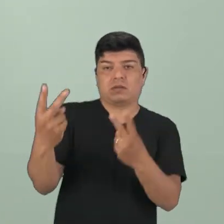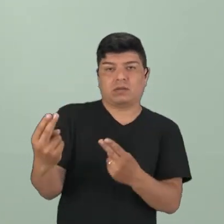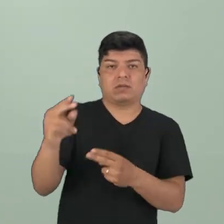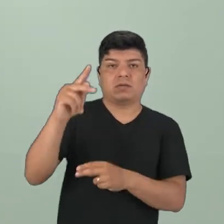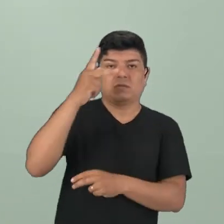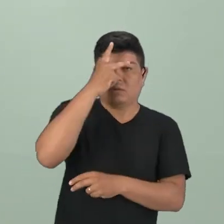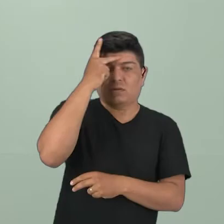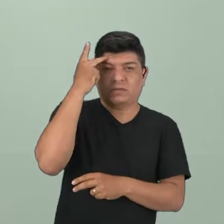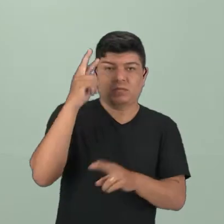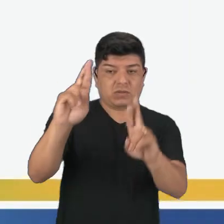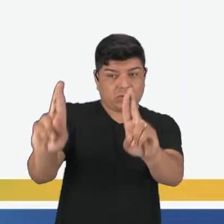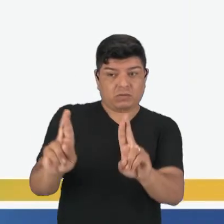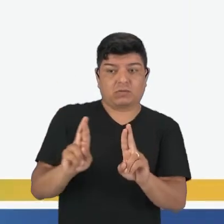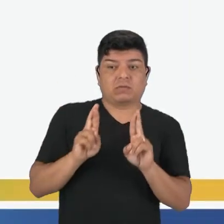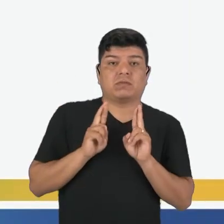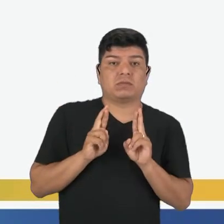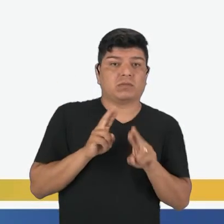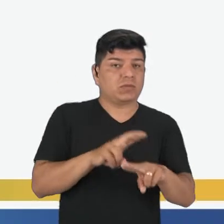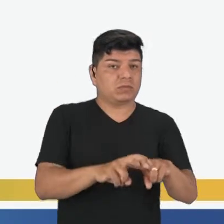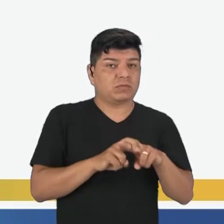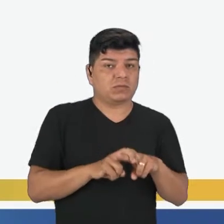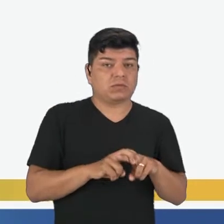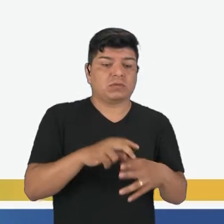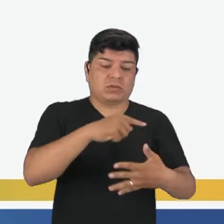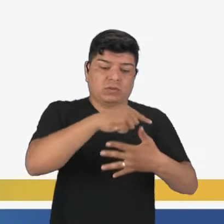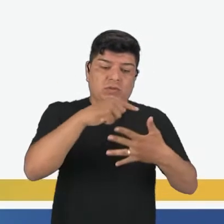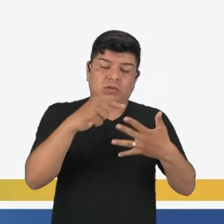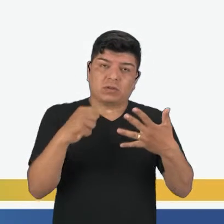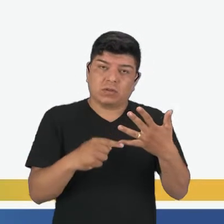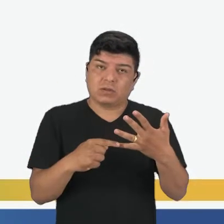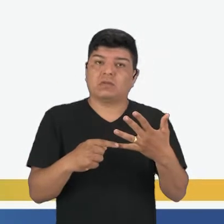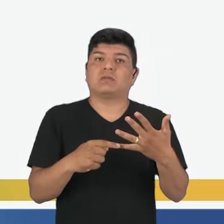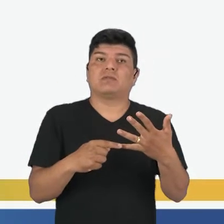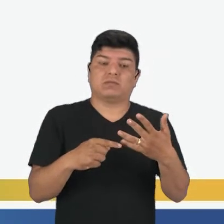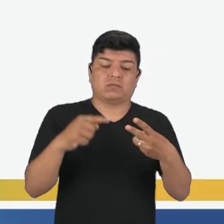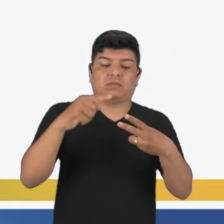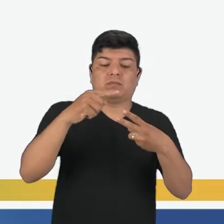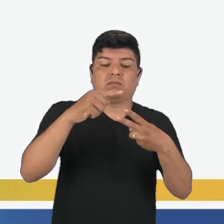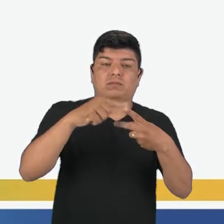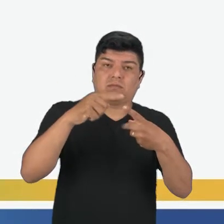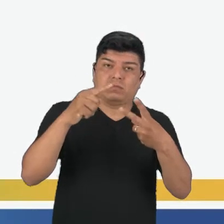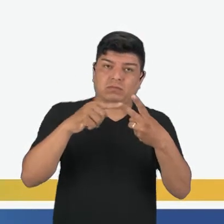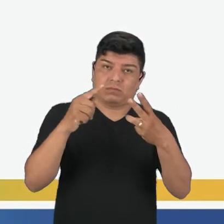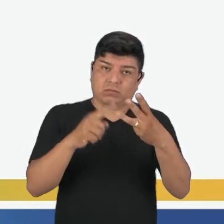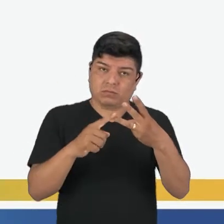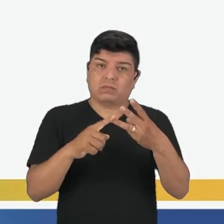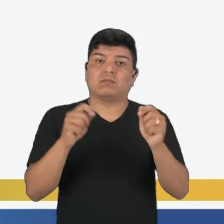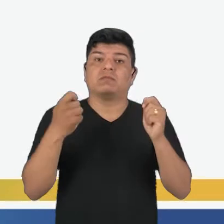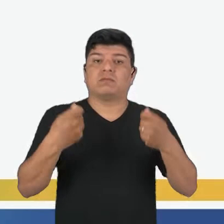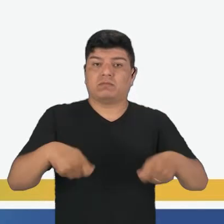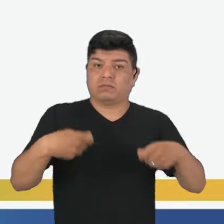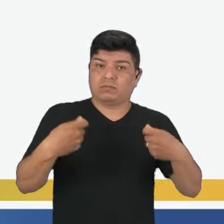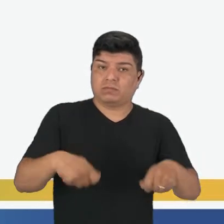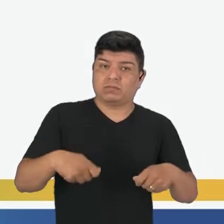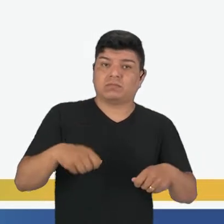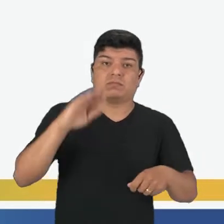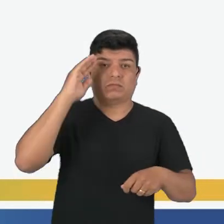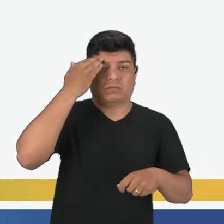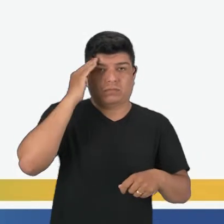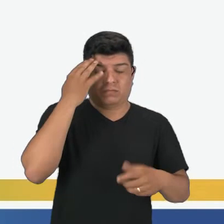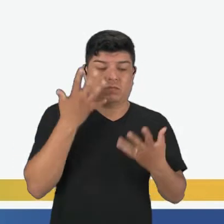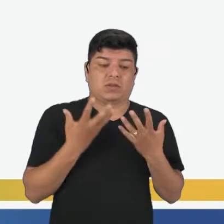religião o respeitam. Então, esses elementos, o rito, o mito e o símbolo, são essenciais para a compreensão,